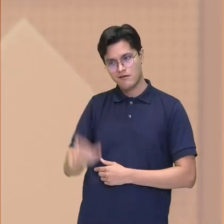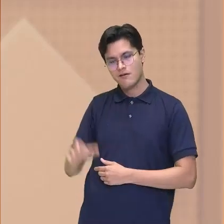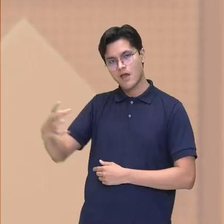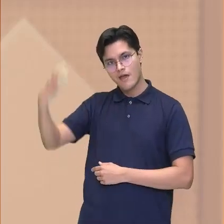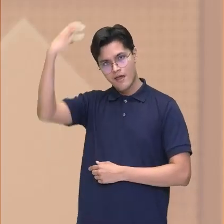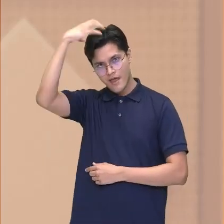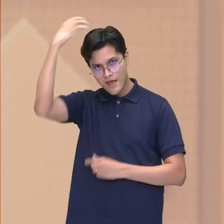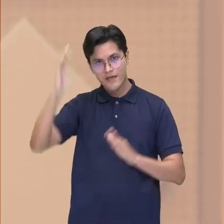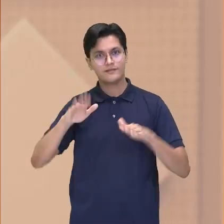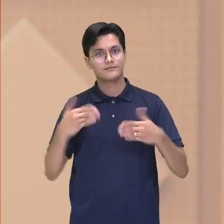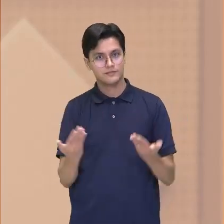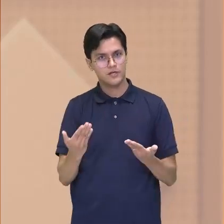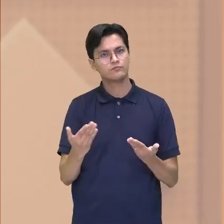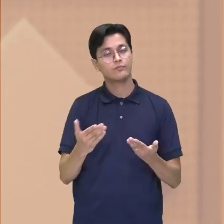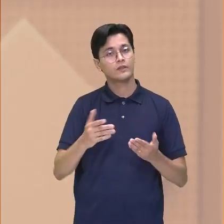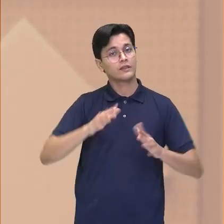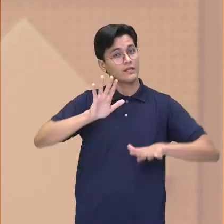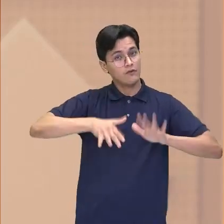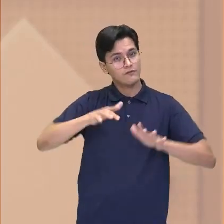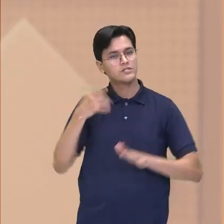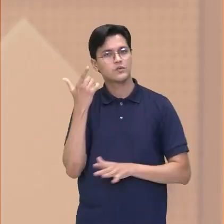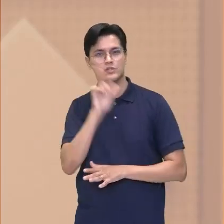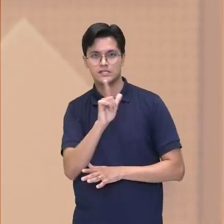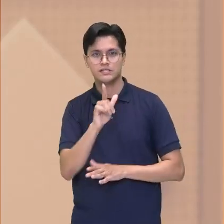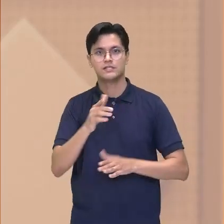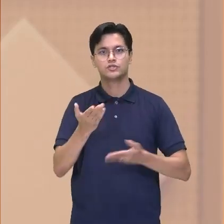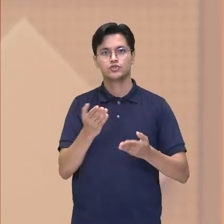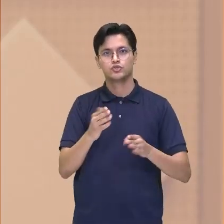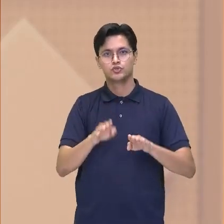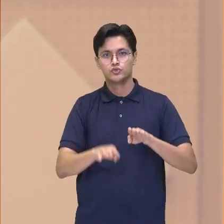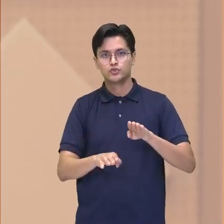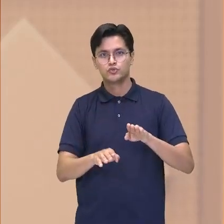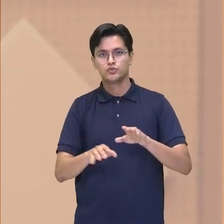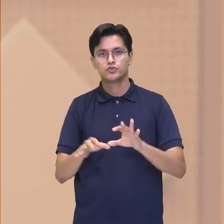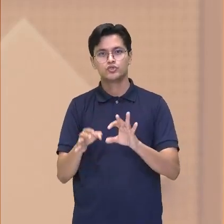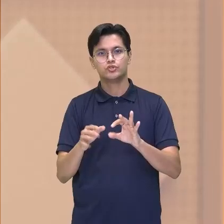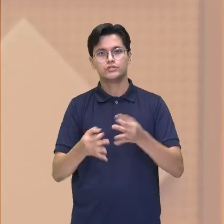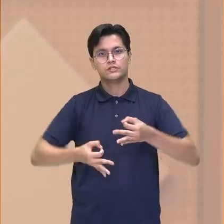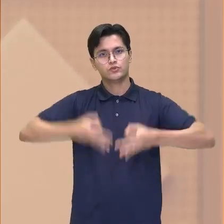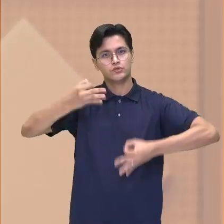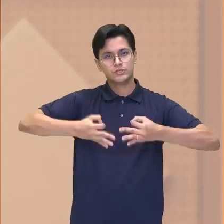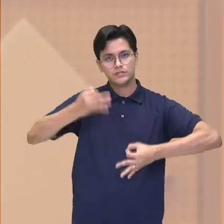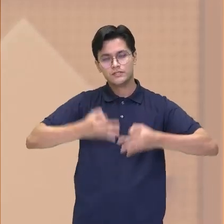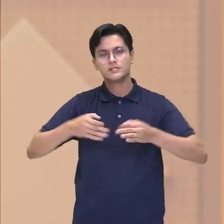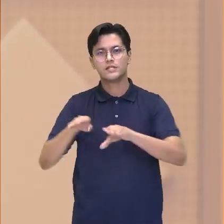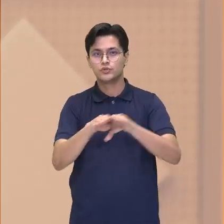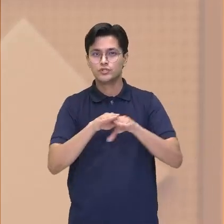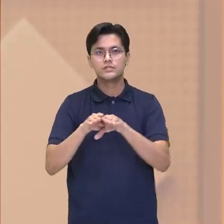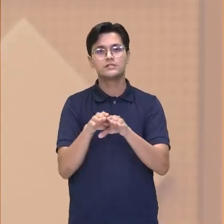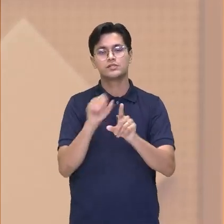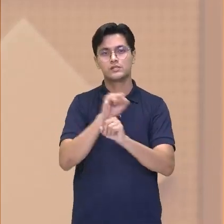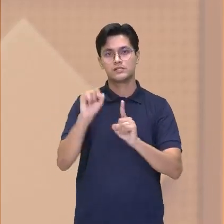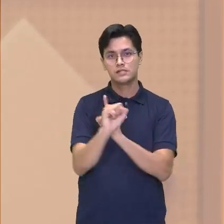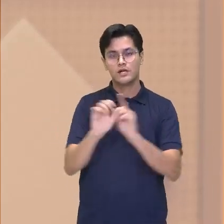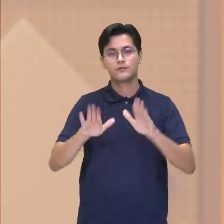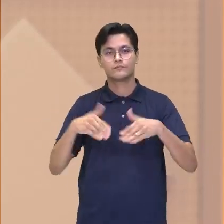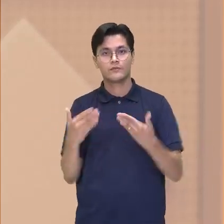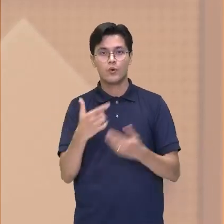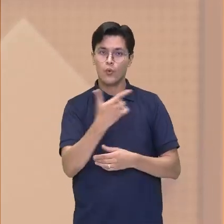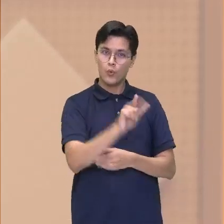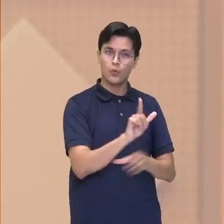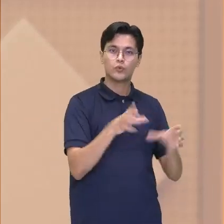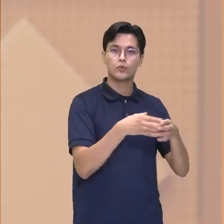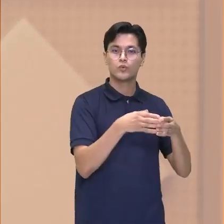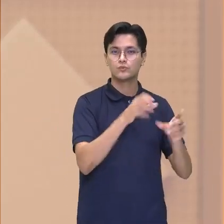equidade. Então, dessa forma, eles vão também apoiar essa centralização política. E outra classe social que